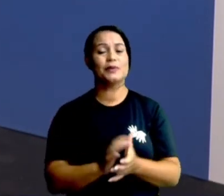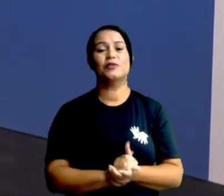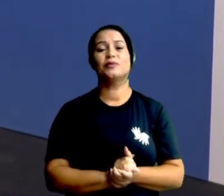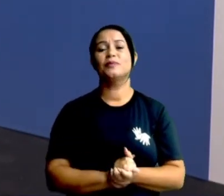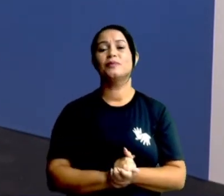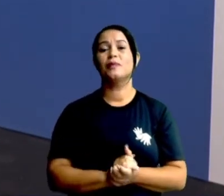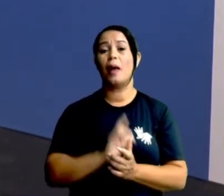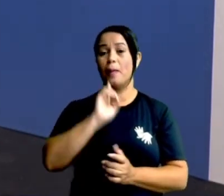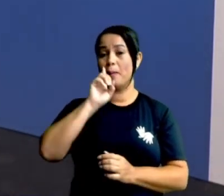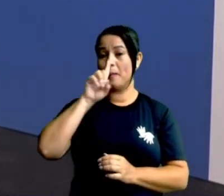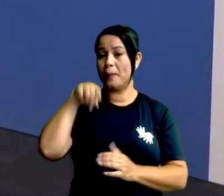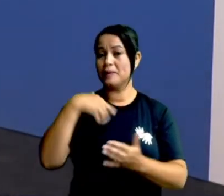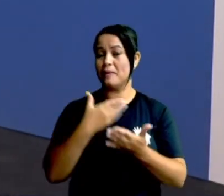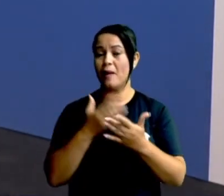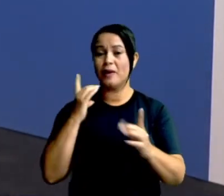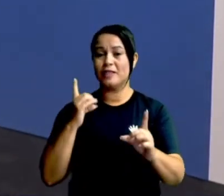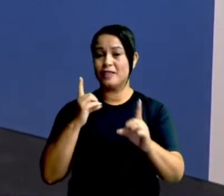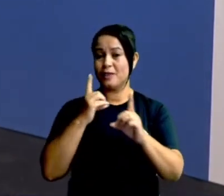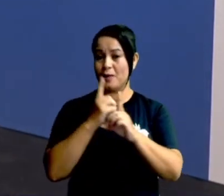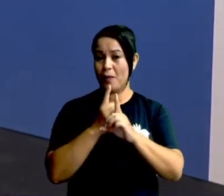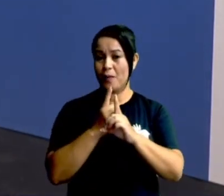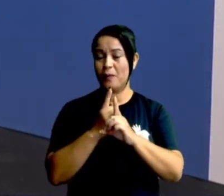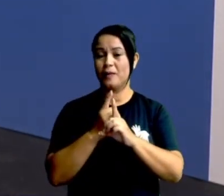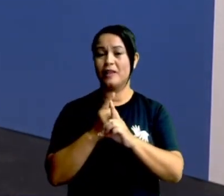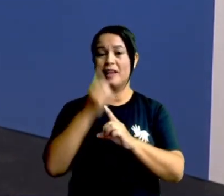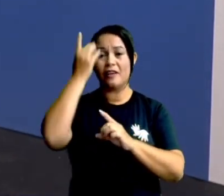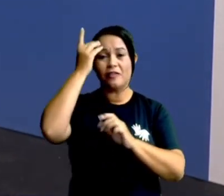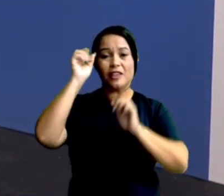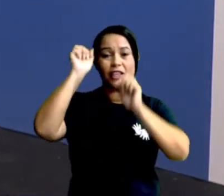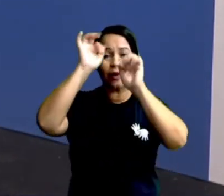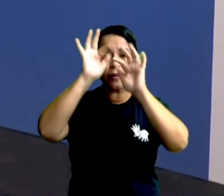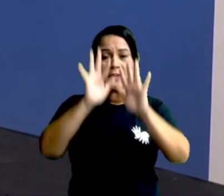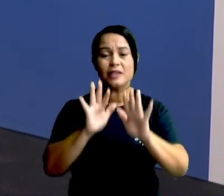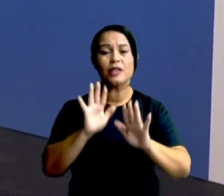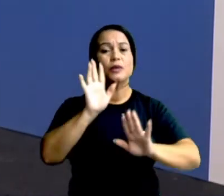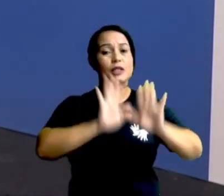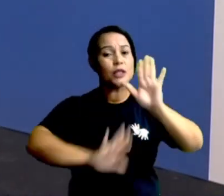hoje. Próxima aula a gente se encontra. Fiquem com Deus,